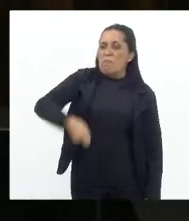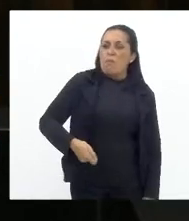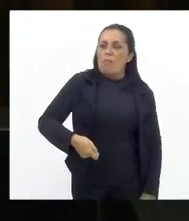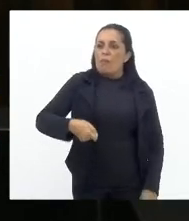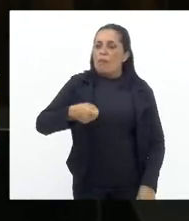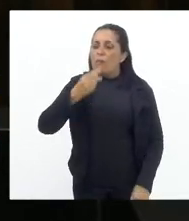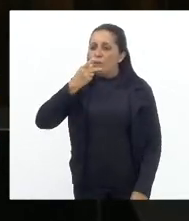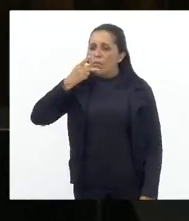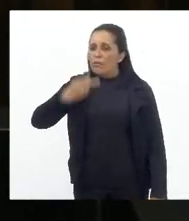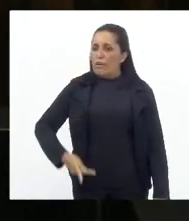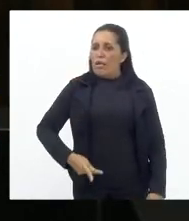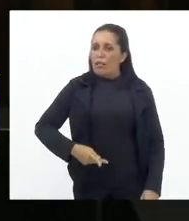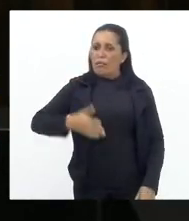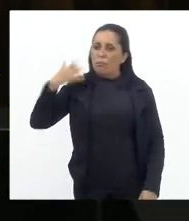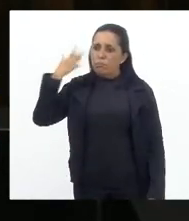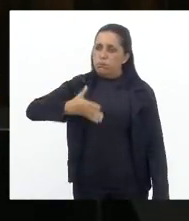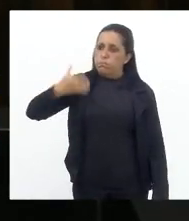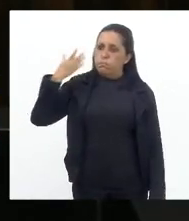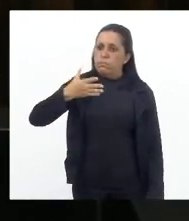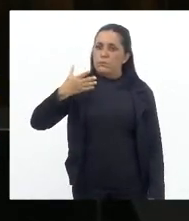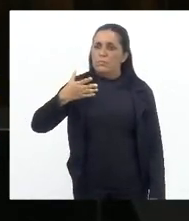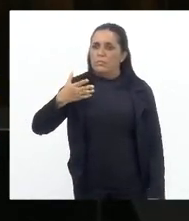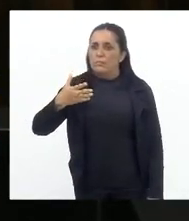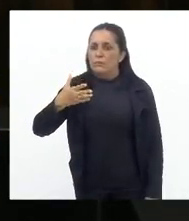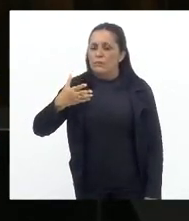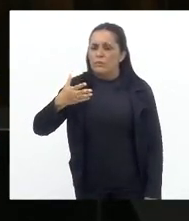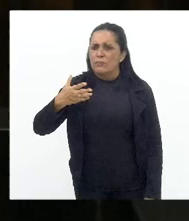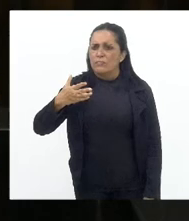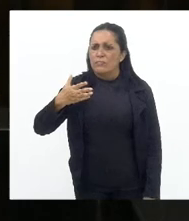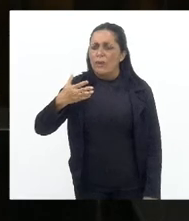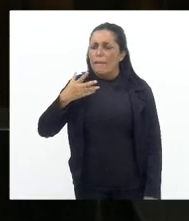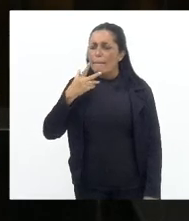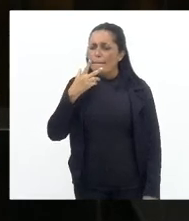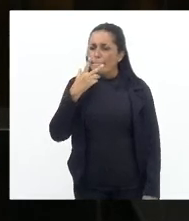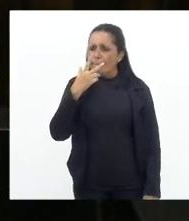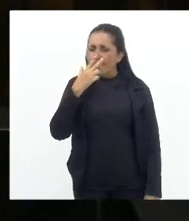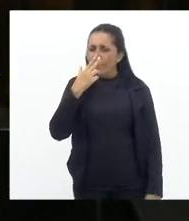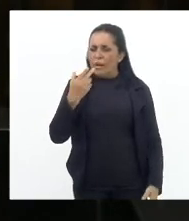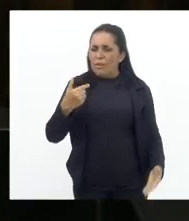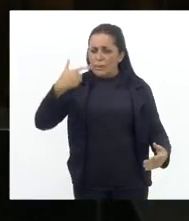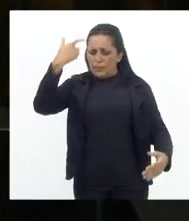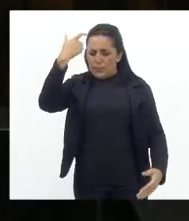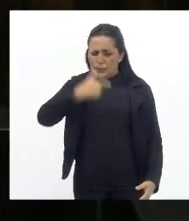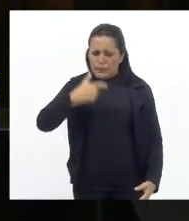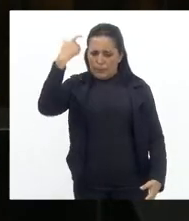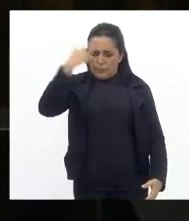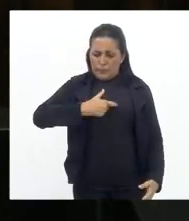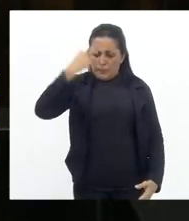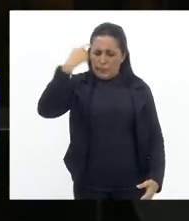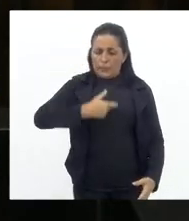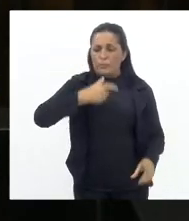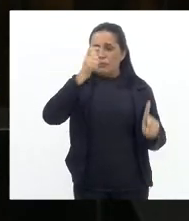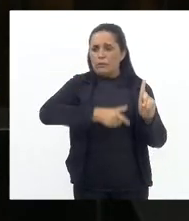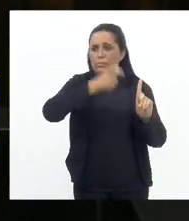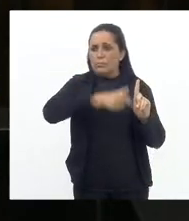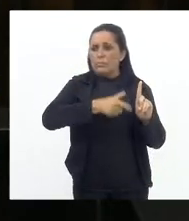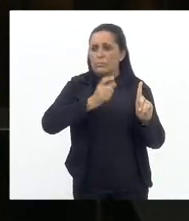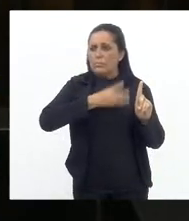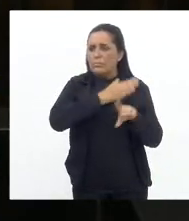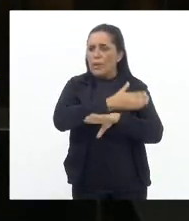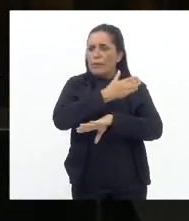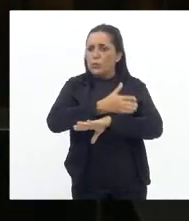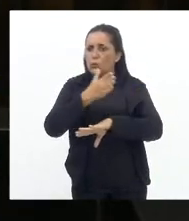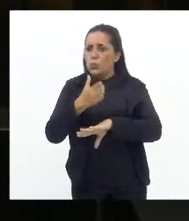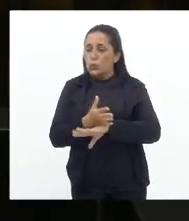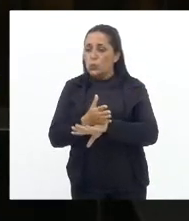narrativa e primeiro lugar Liz vitimizando o tempo inteiro e em segundo lugar